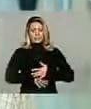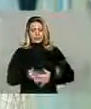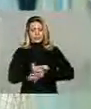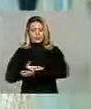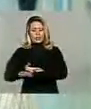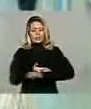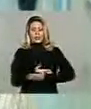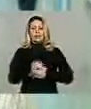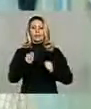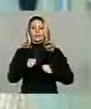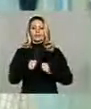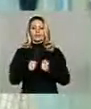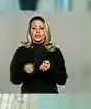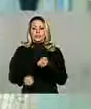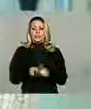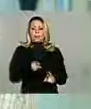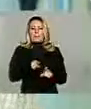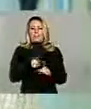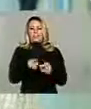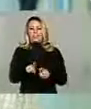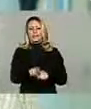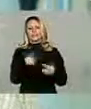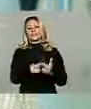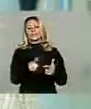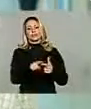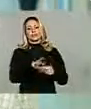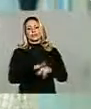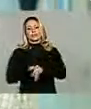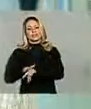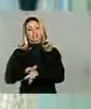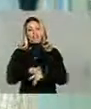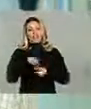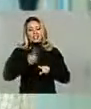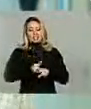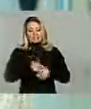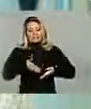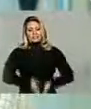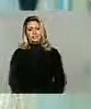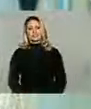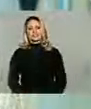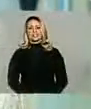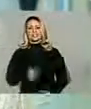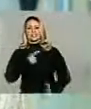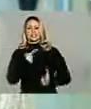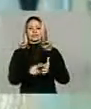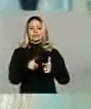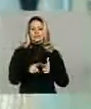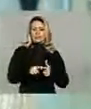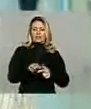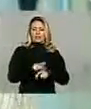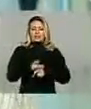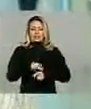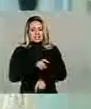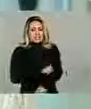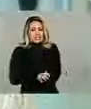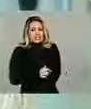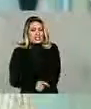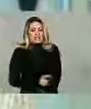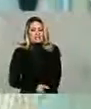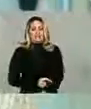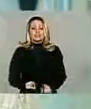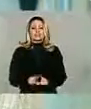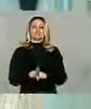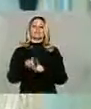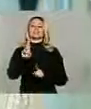bebê e provocar uma infecção congênita na hora do nascimento, com lesões para o lado do sistema nervoso, tipo